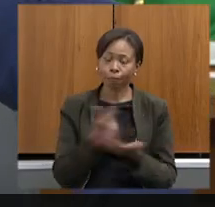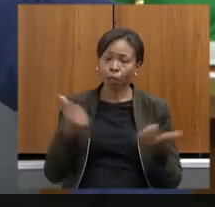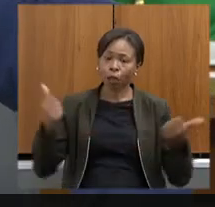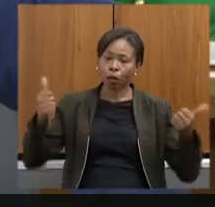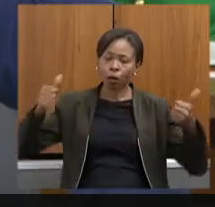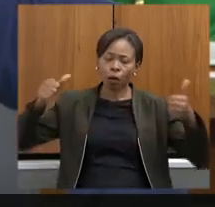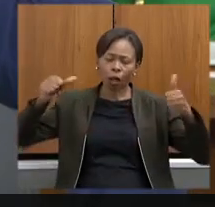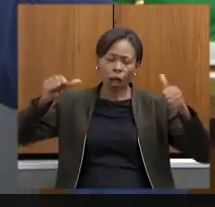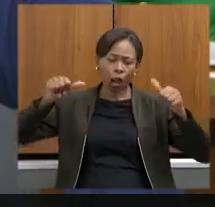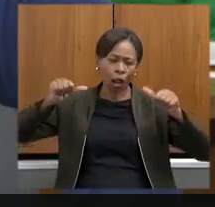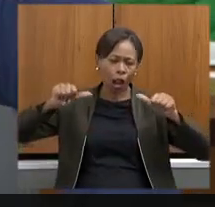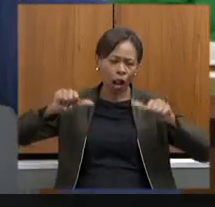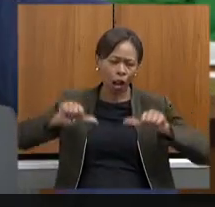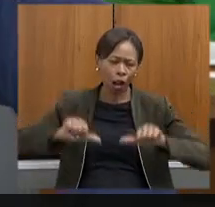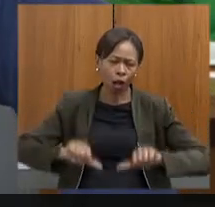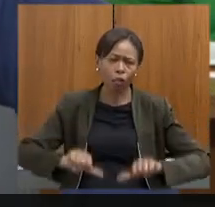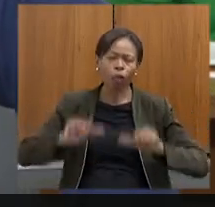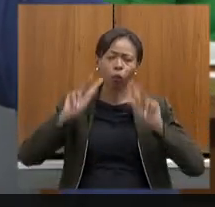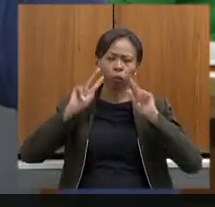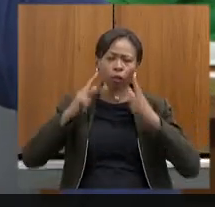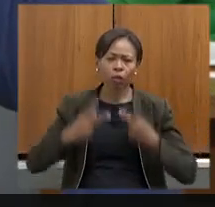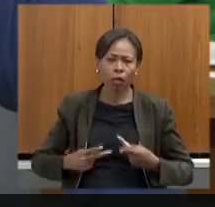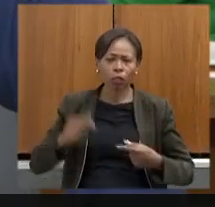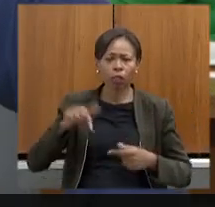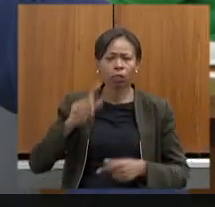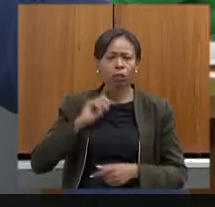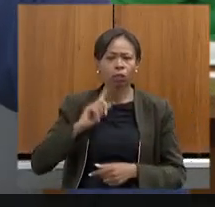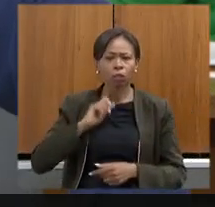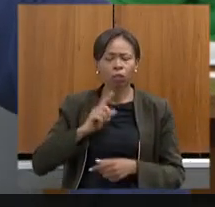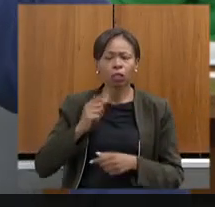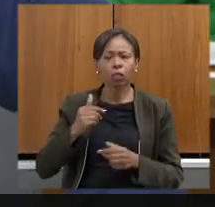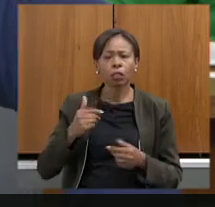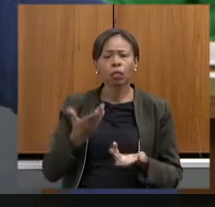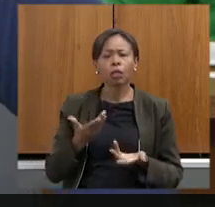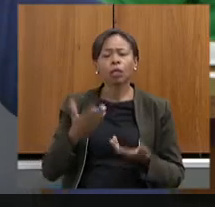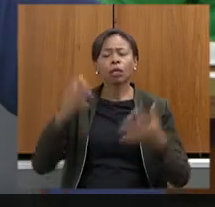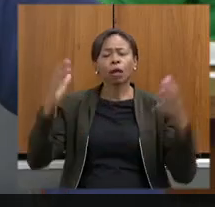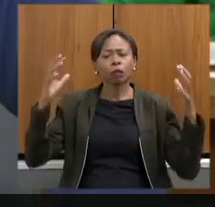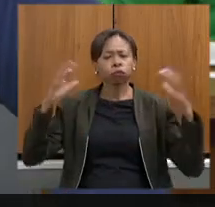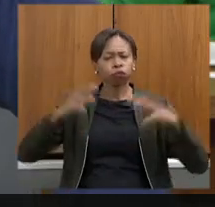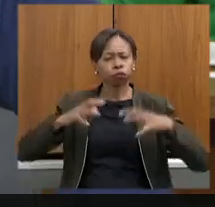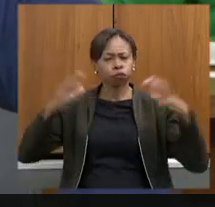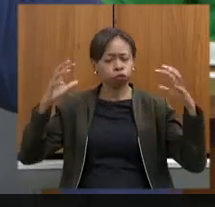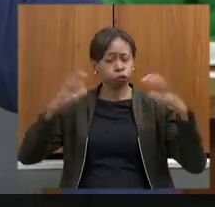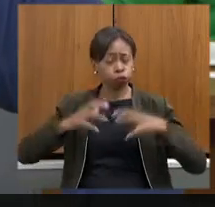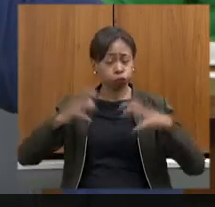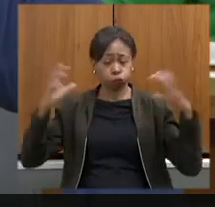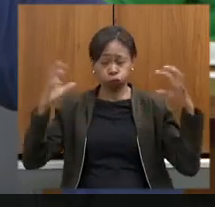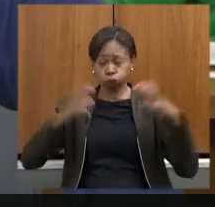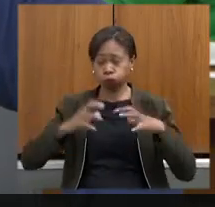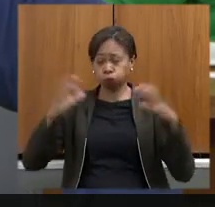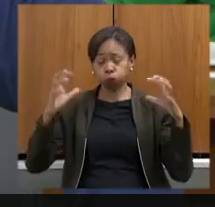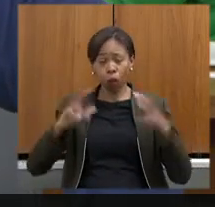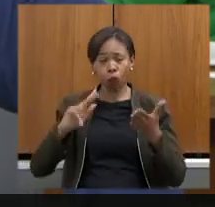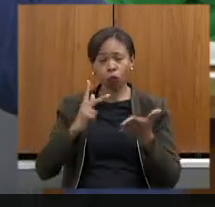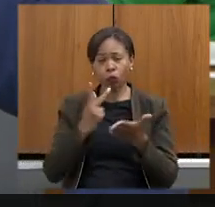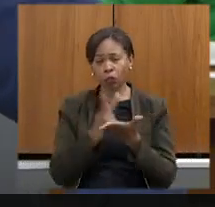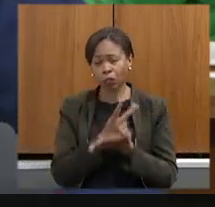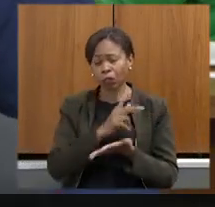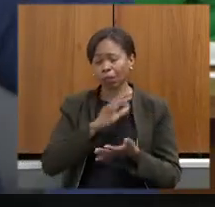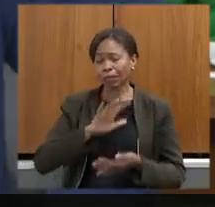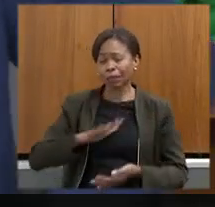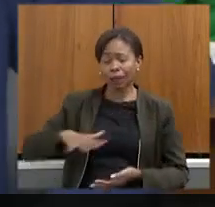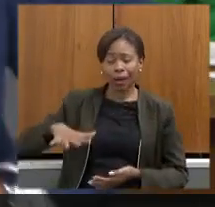no estado de Minas Gerais no fim do ano passado no começo desse ano que foram as chuvas torrenciais em